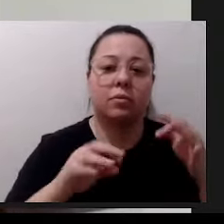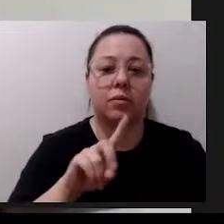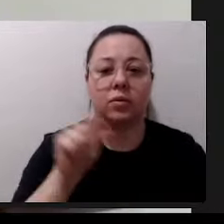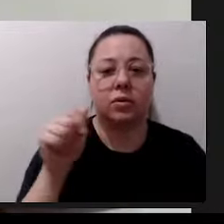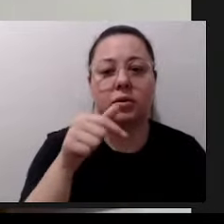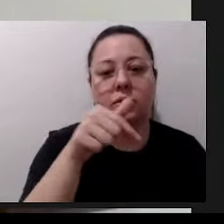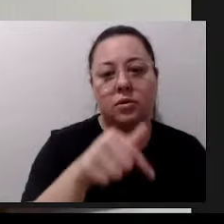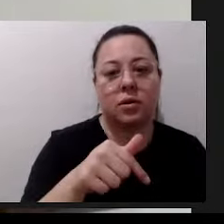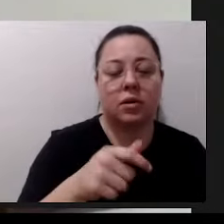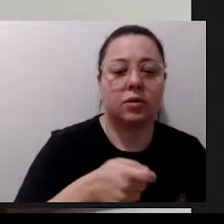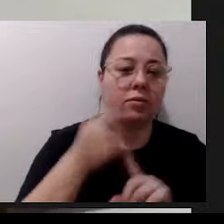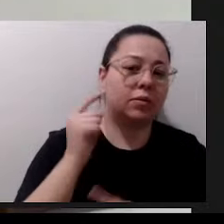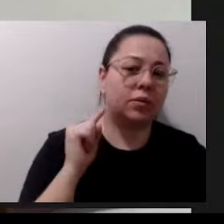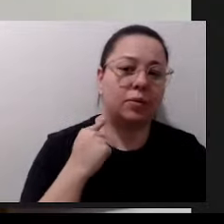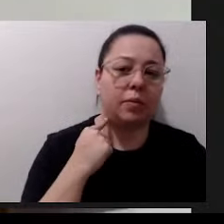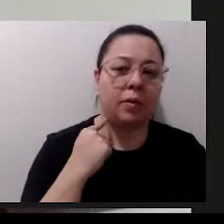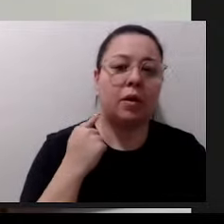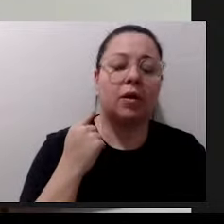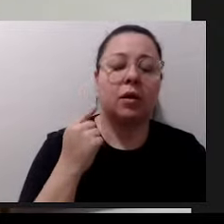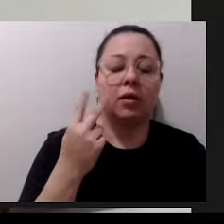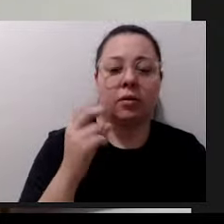7/5/2019.